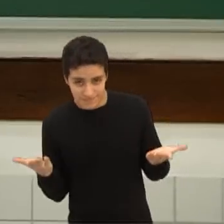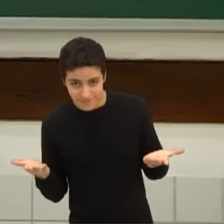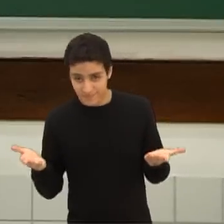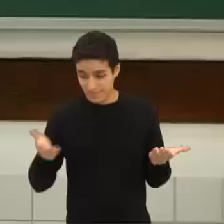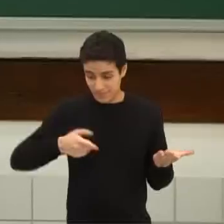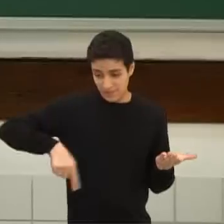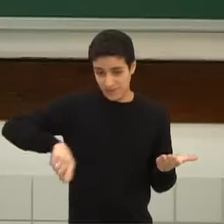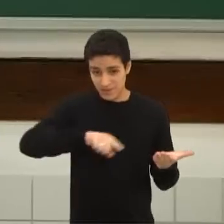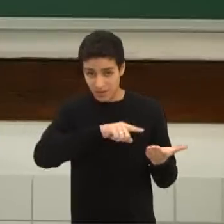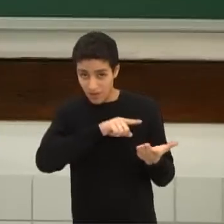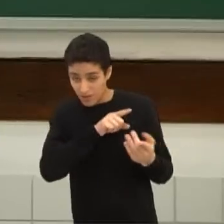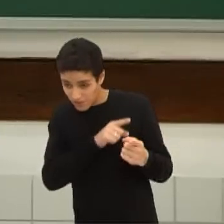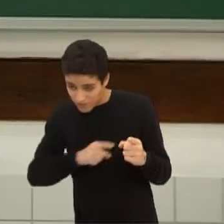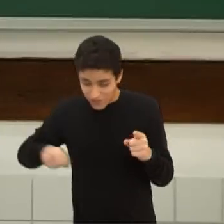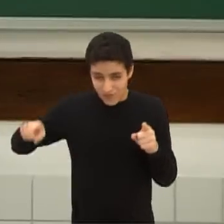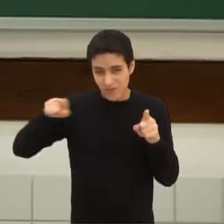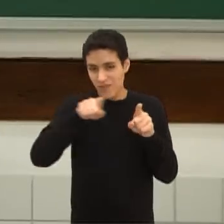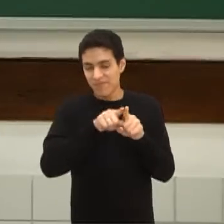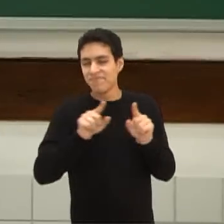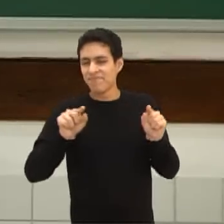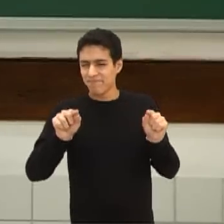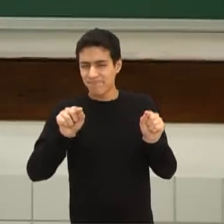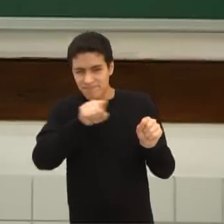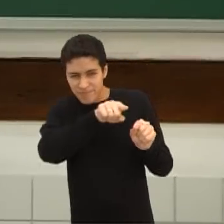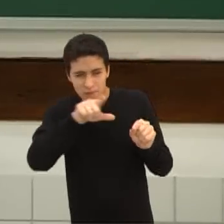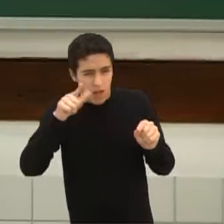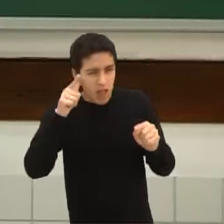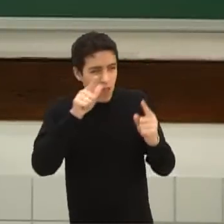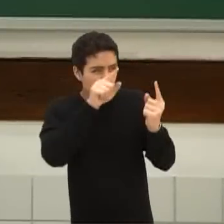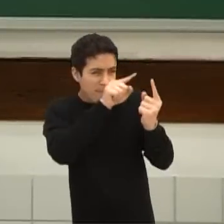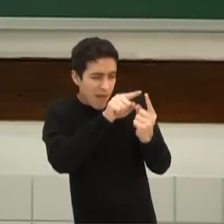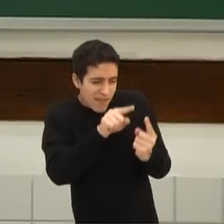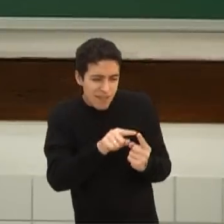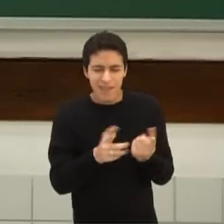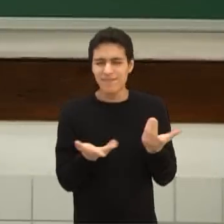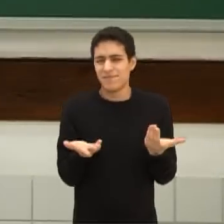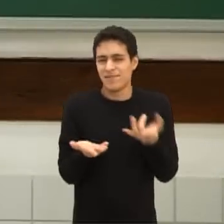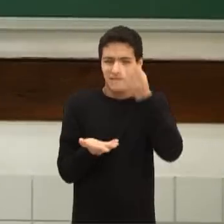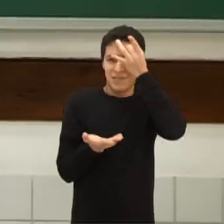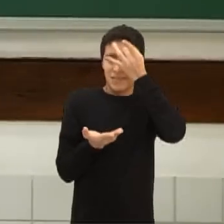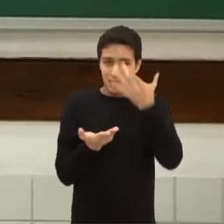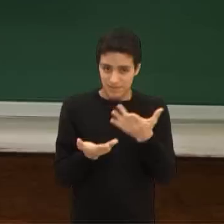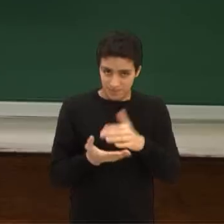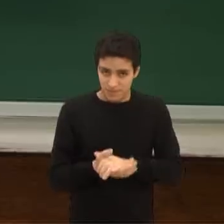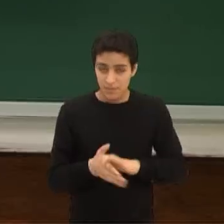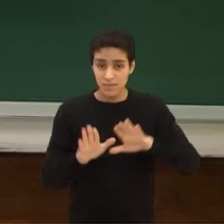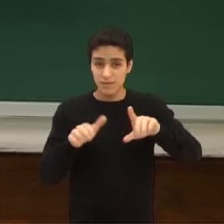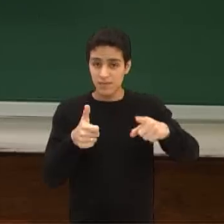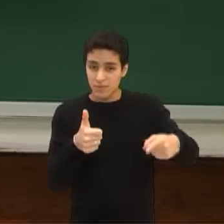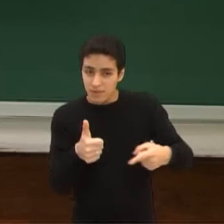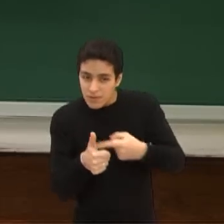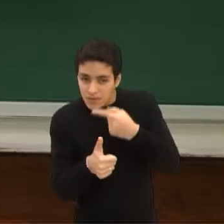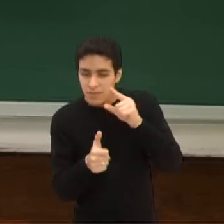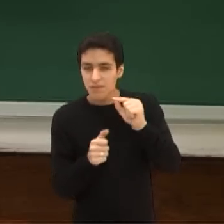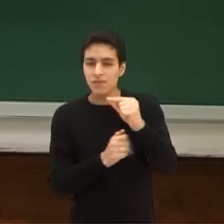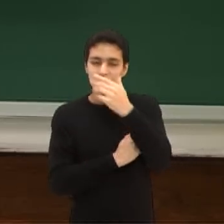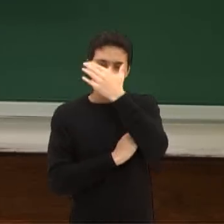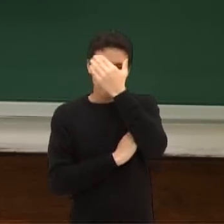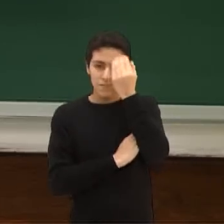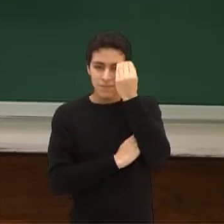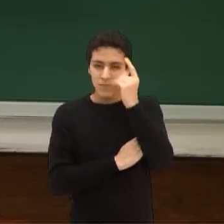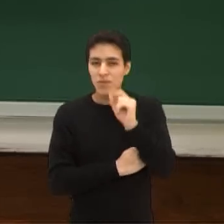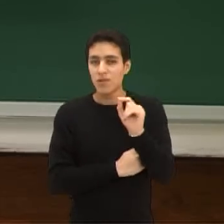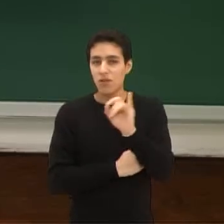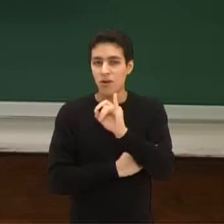aí, estamos de volta? Conseguiram? Esse é fácil, né? Mas antes, esquecemos de